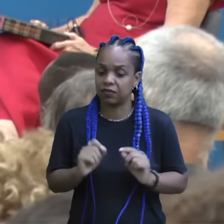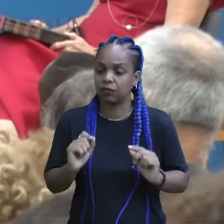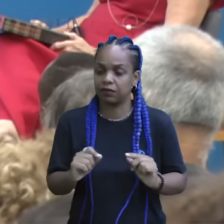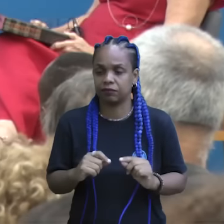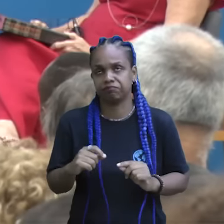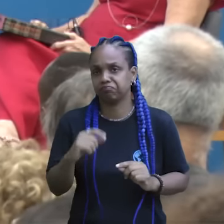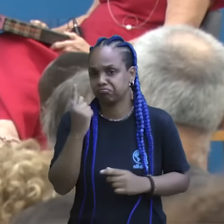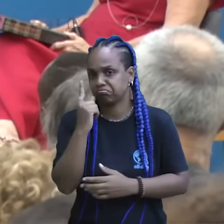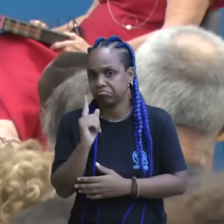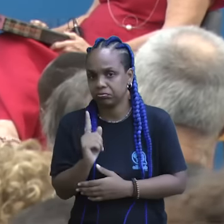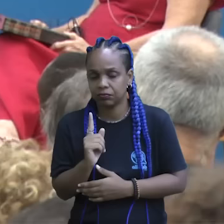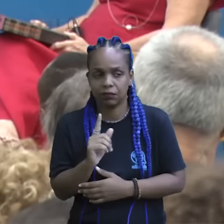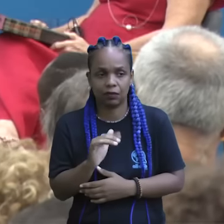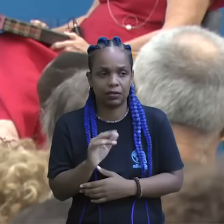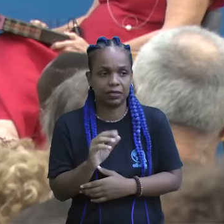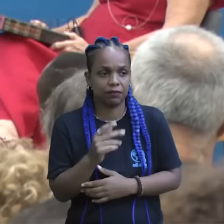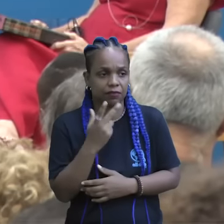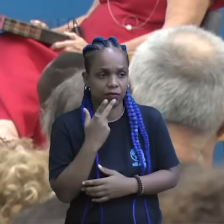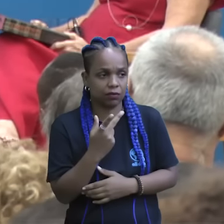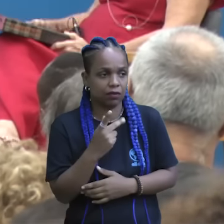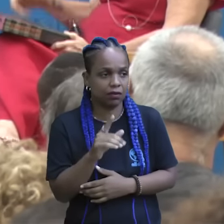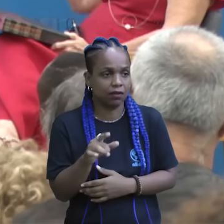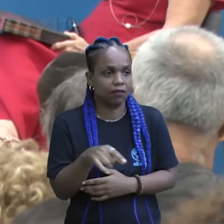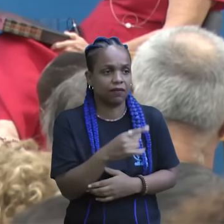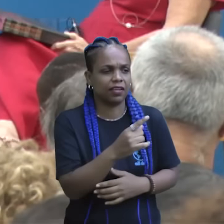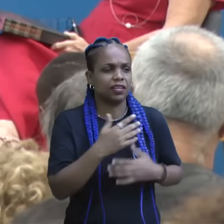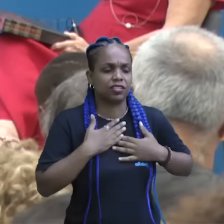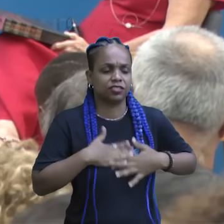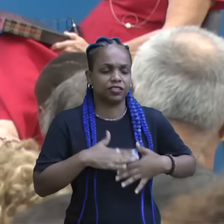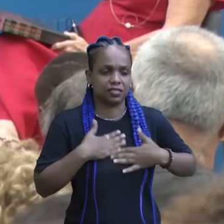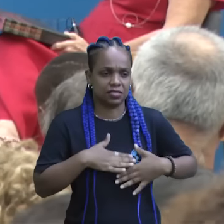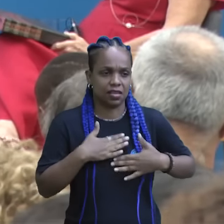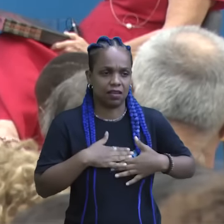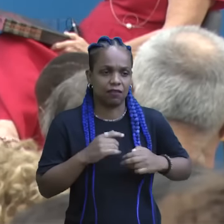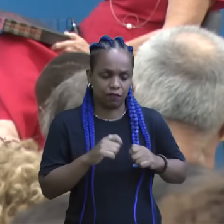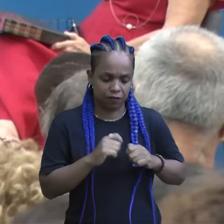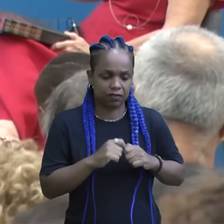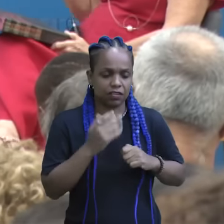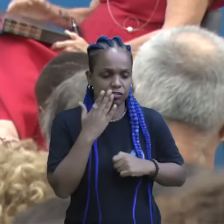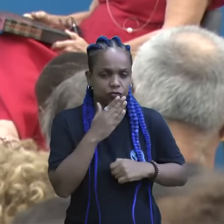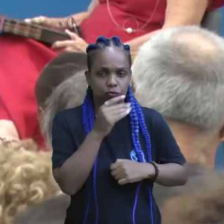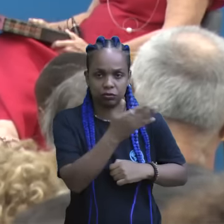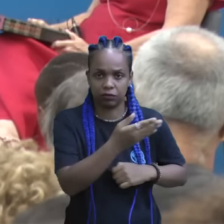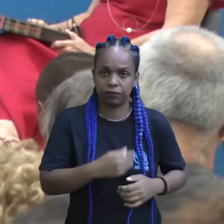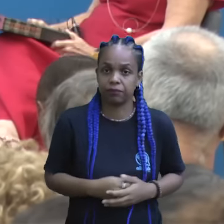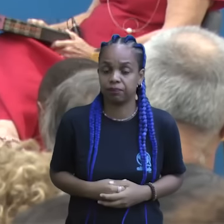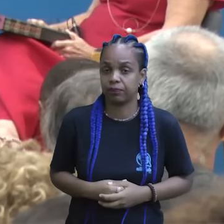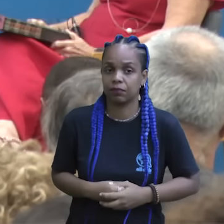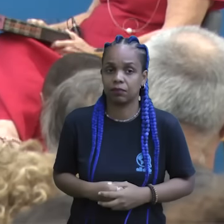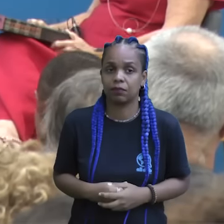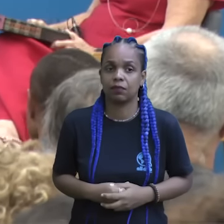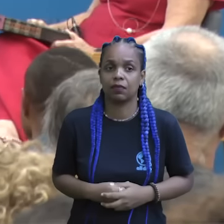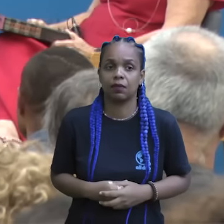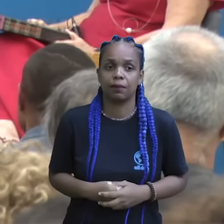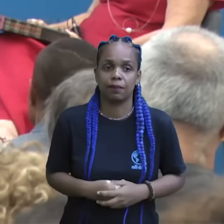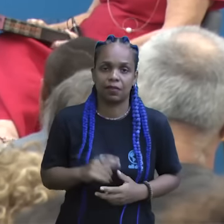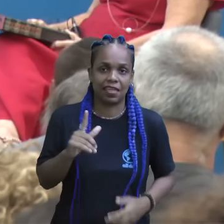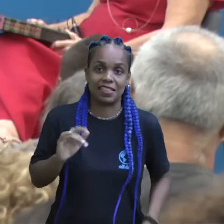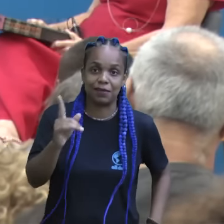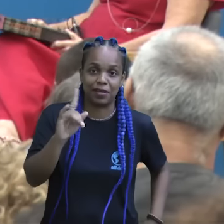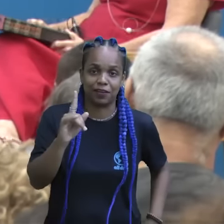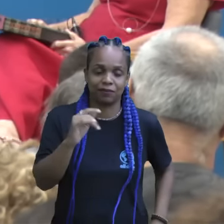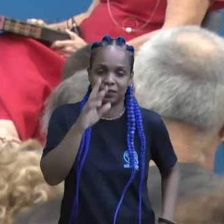E aí, Lima não, o Numa vai descansar, E ele resolve acordar no meio da noite, ver que